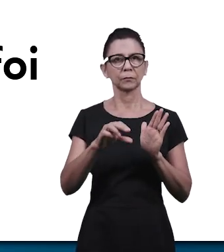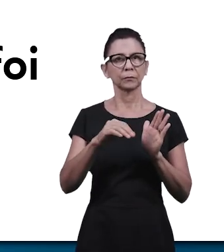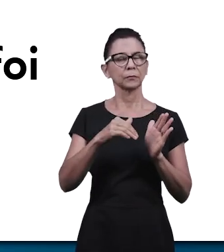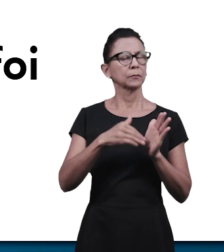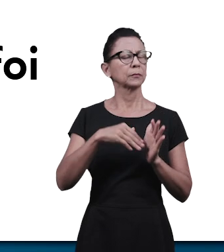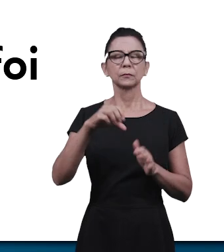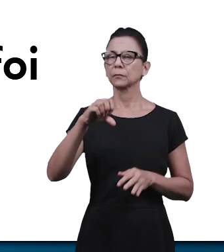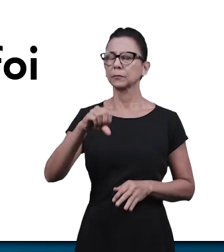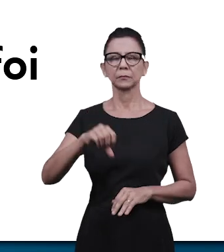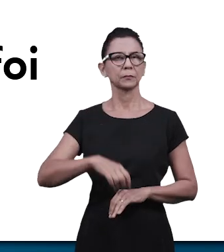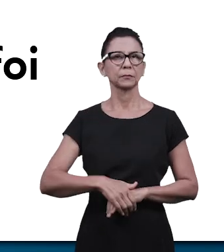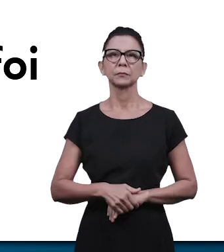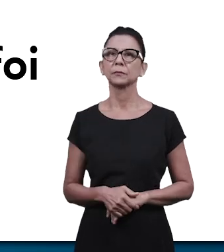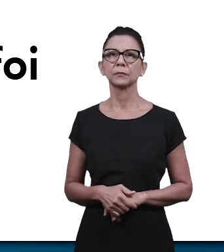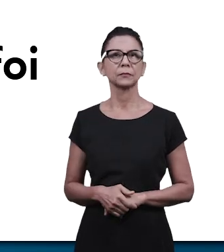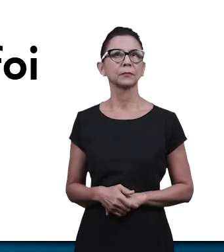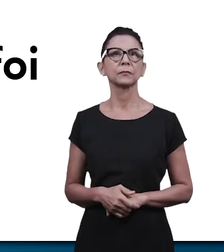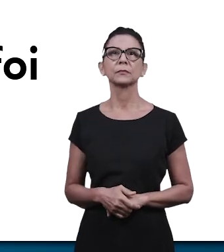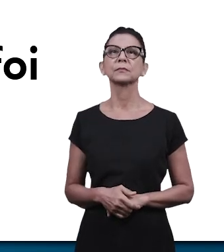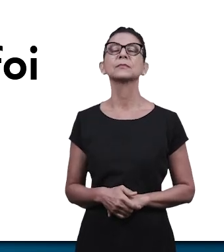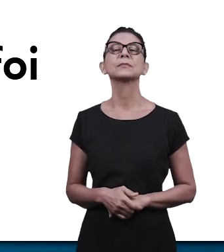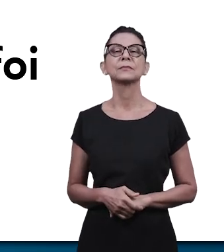à primeira pergunta